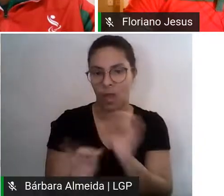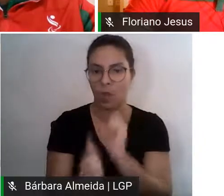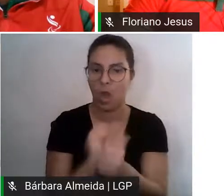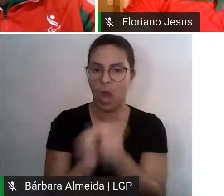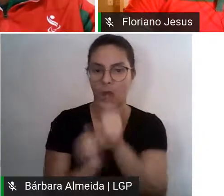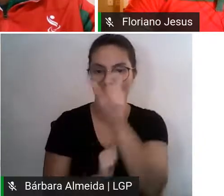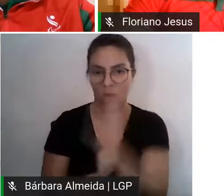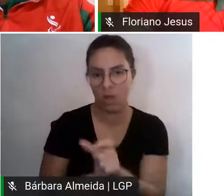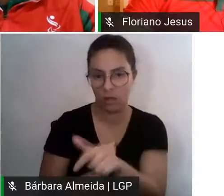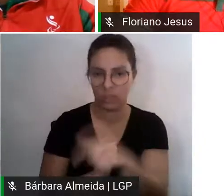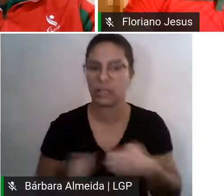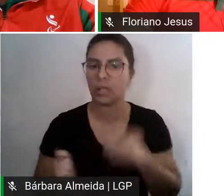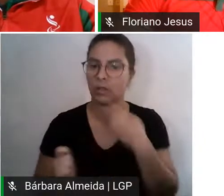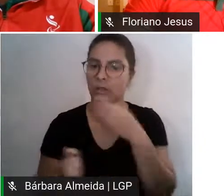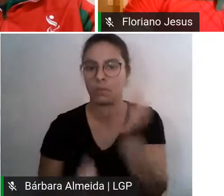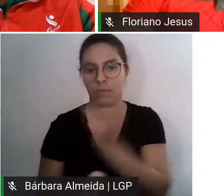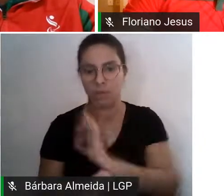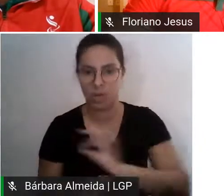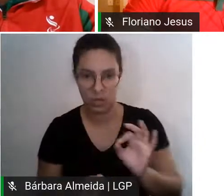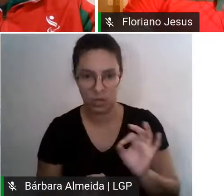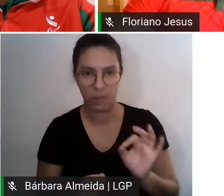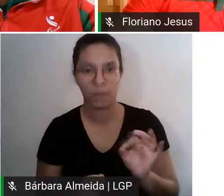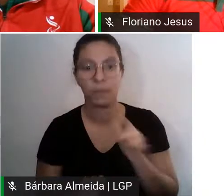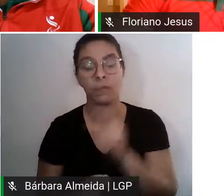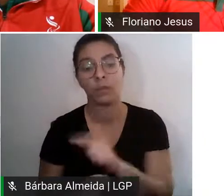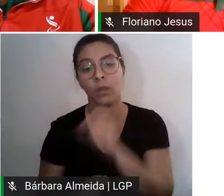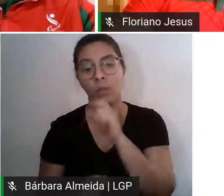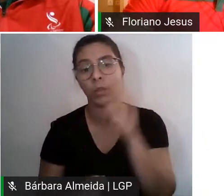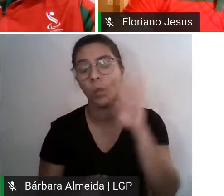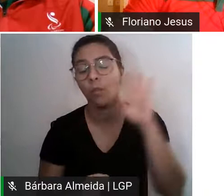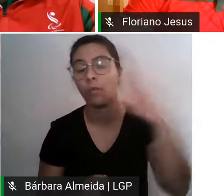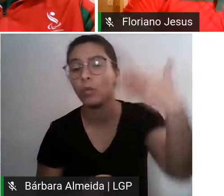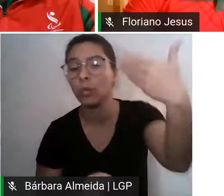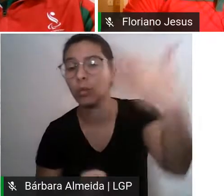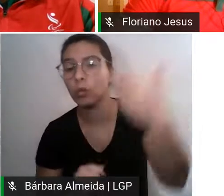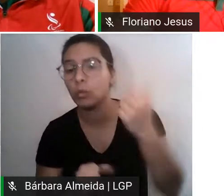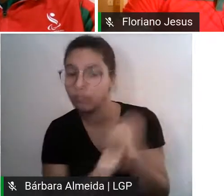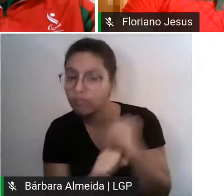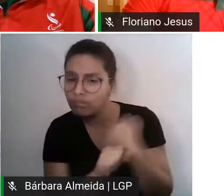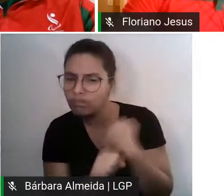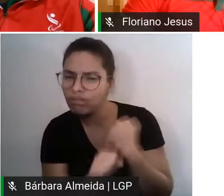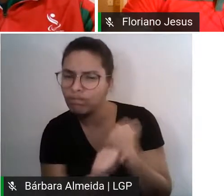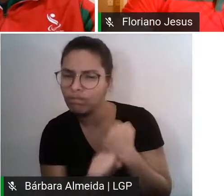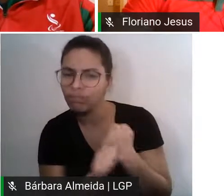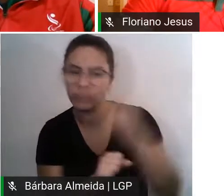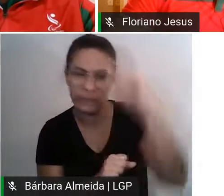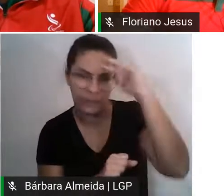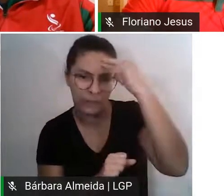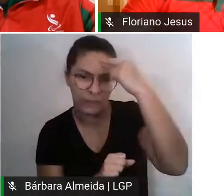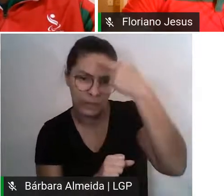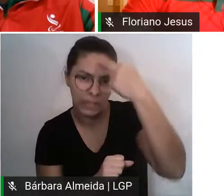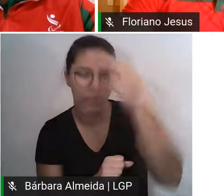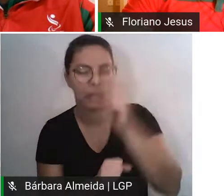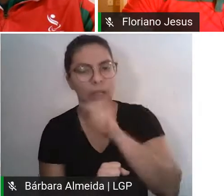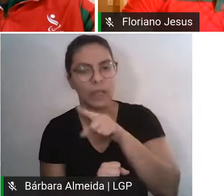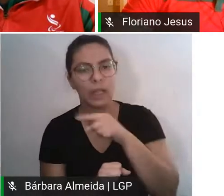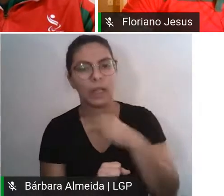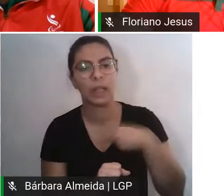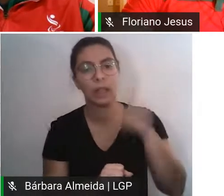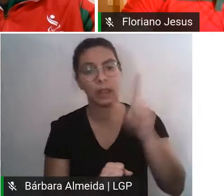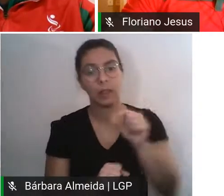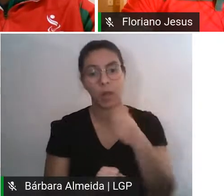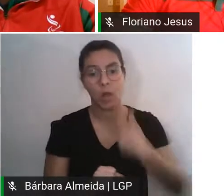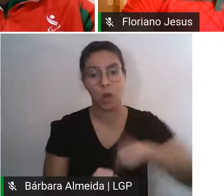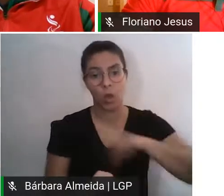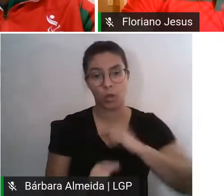têm condições para continuar a sê-lo caso continuem a trabalhar. Além disso, permite-nos ter duas bandeiras,